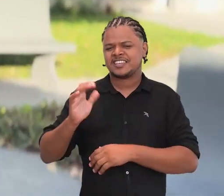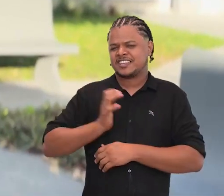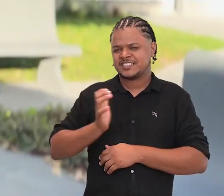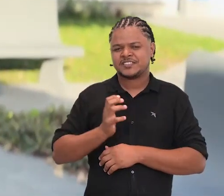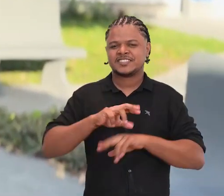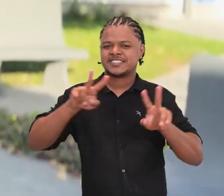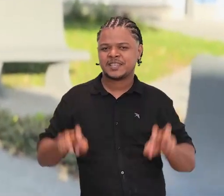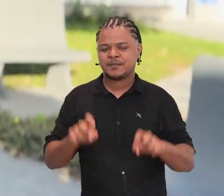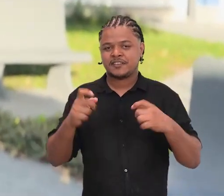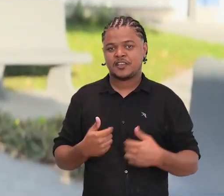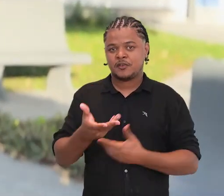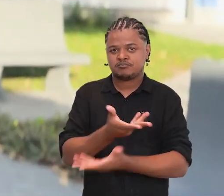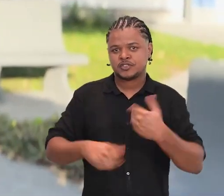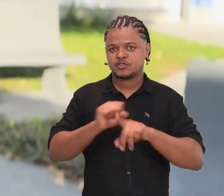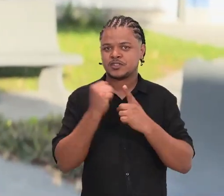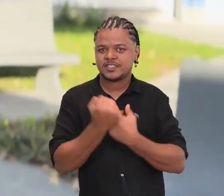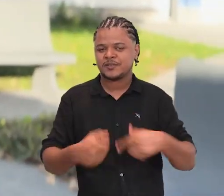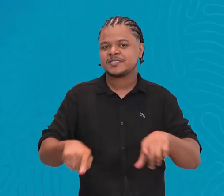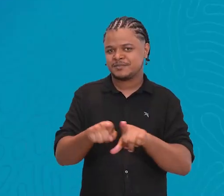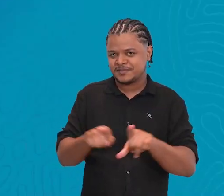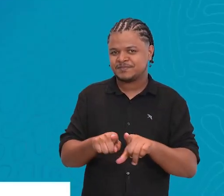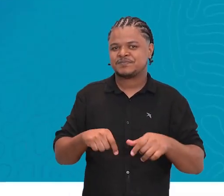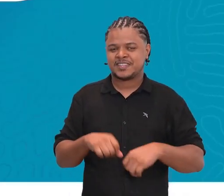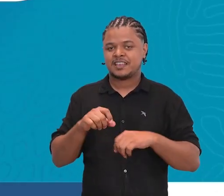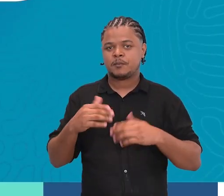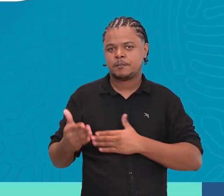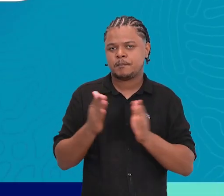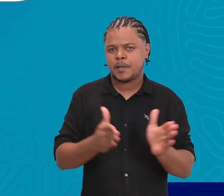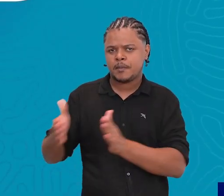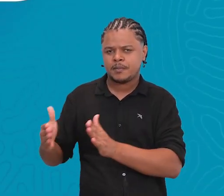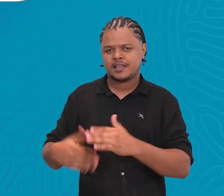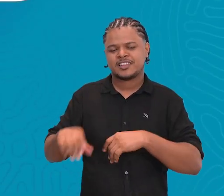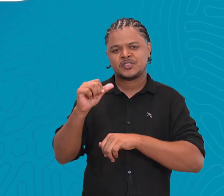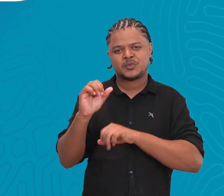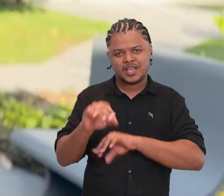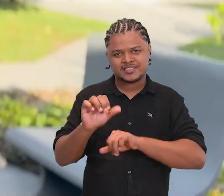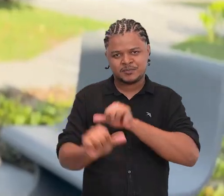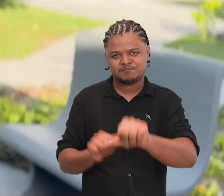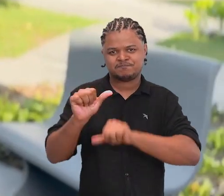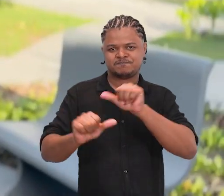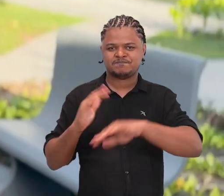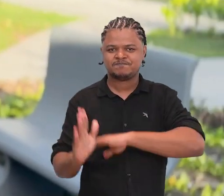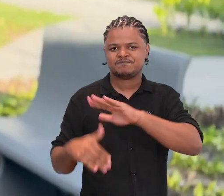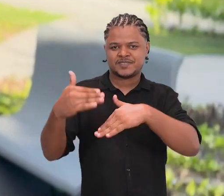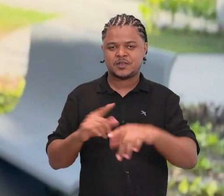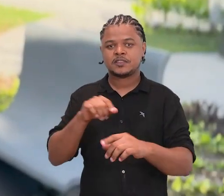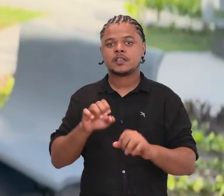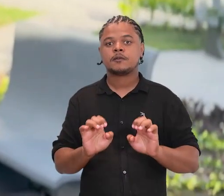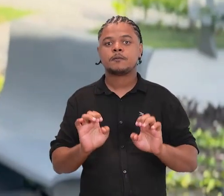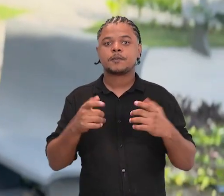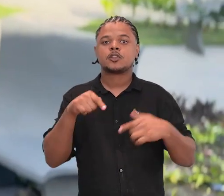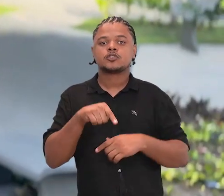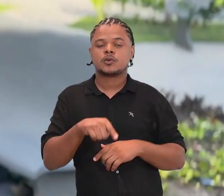contexto educacional e social, organizados na série Educação em Transformação. Neste episódio, nosso objetivo é